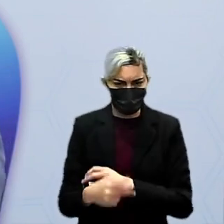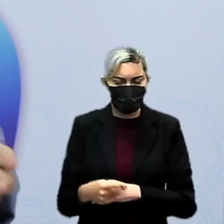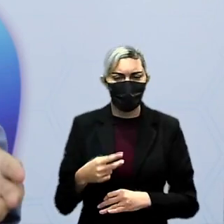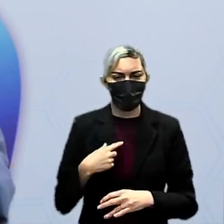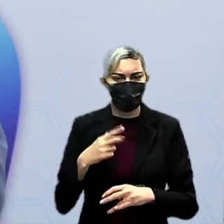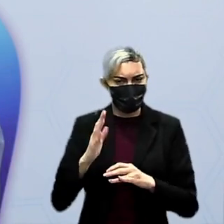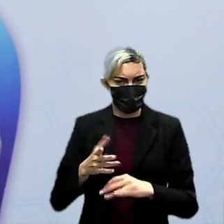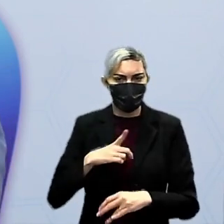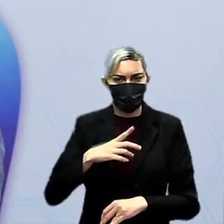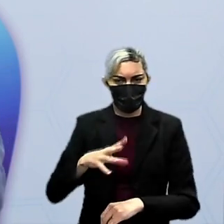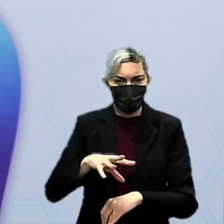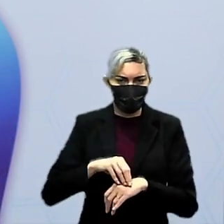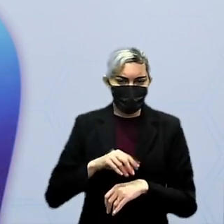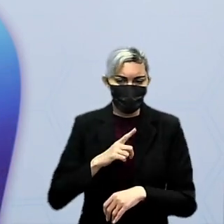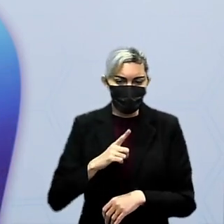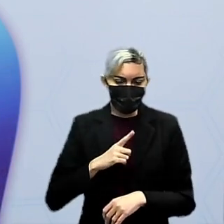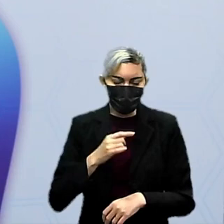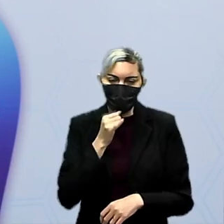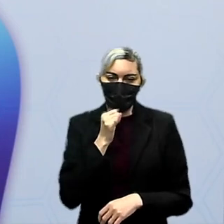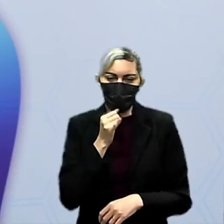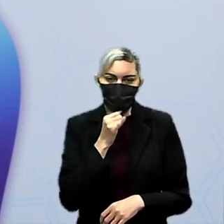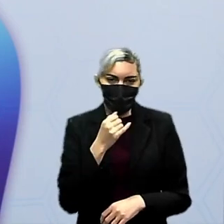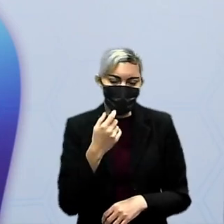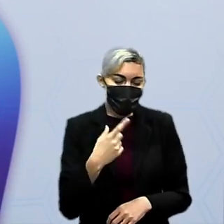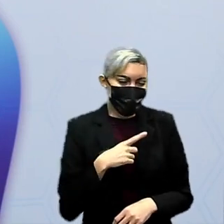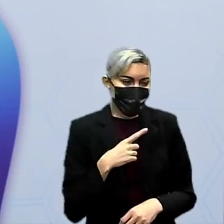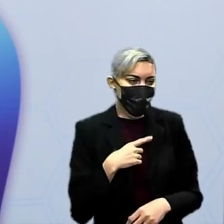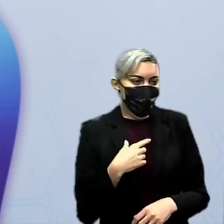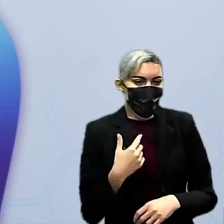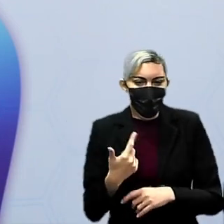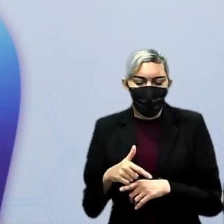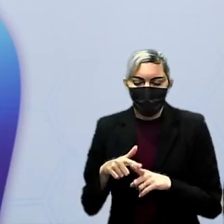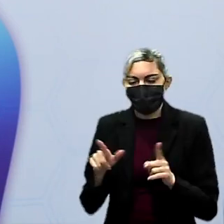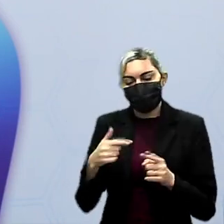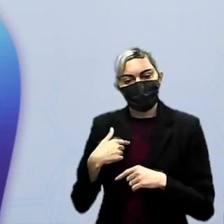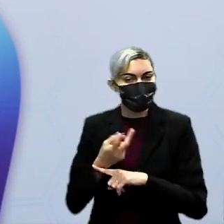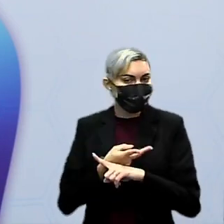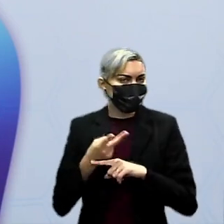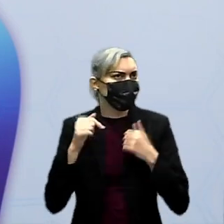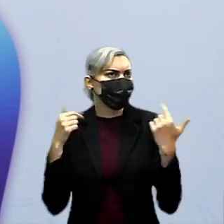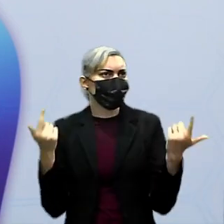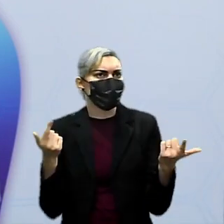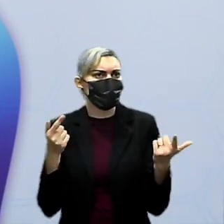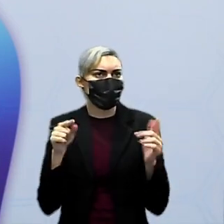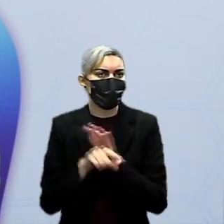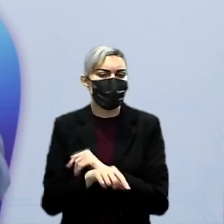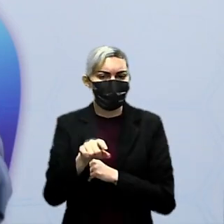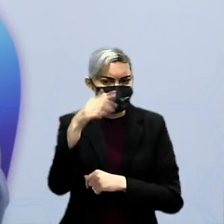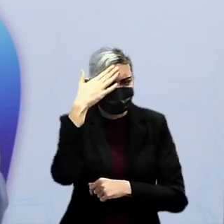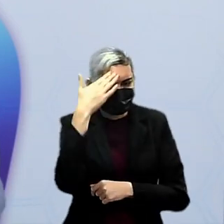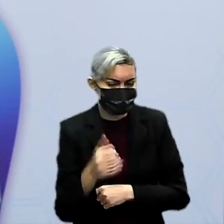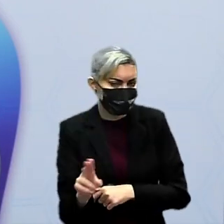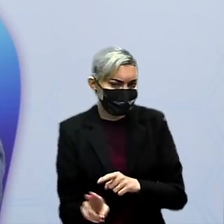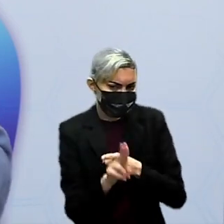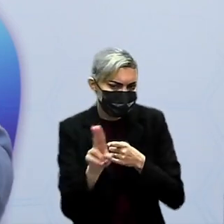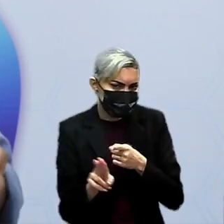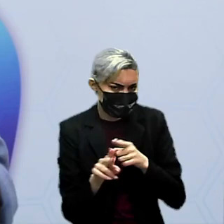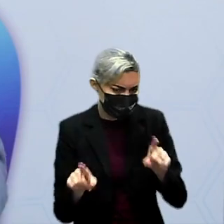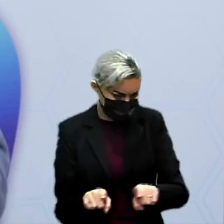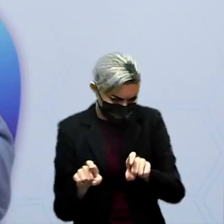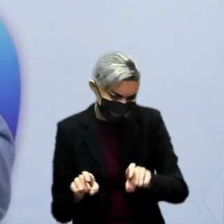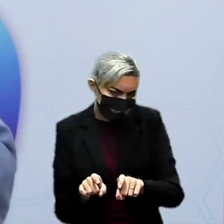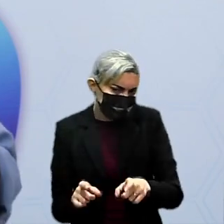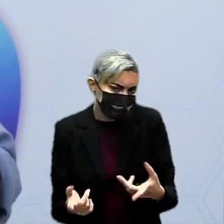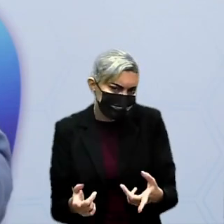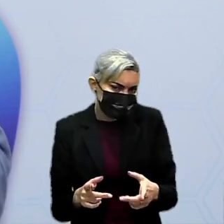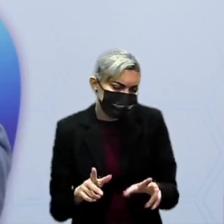você já tenha. Por exemplo, eu não vou mais estar questionando se você sabe utilizar o computador,